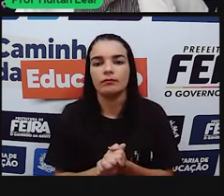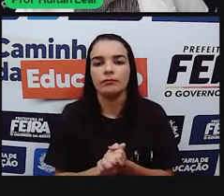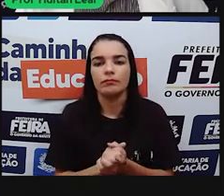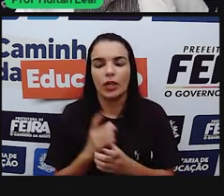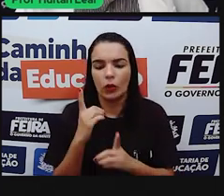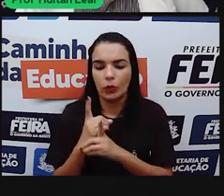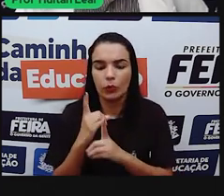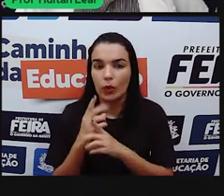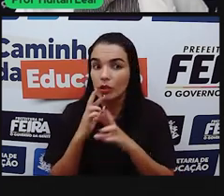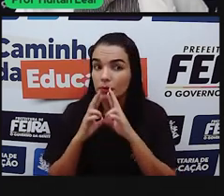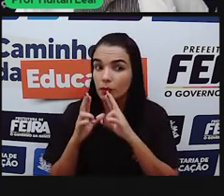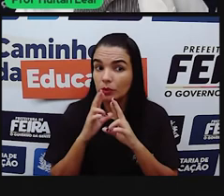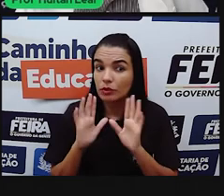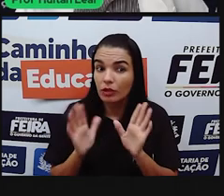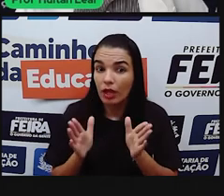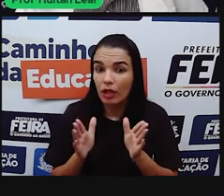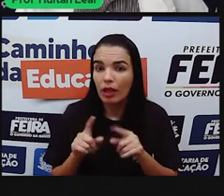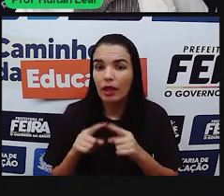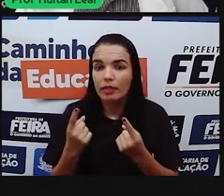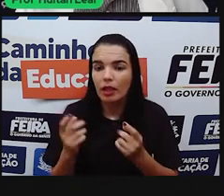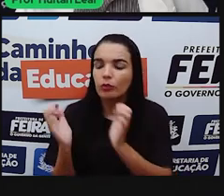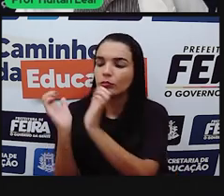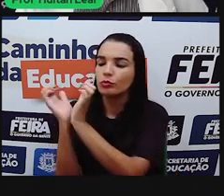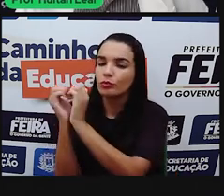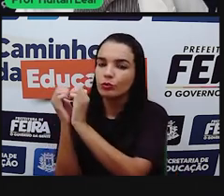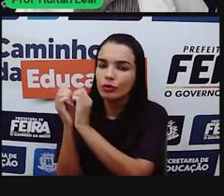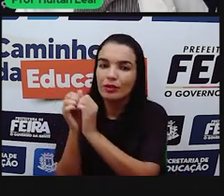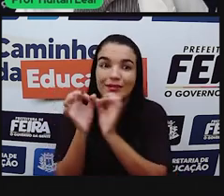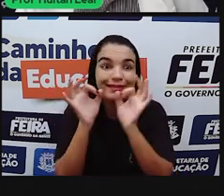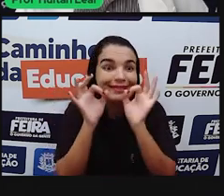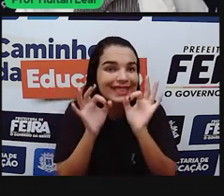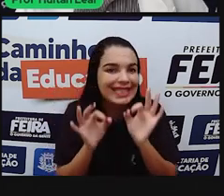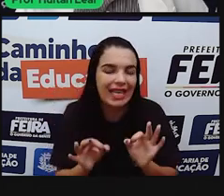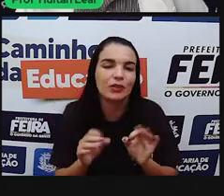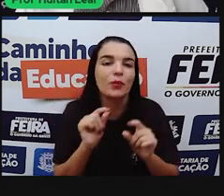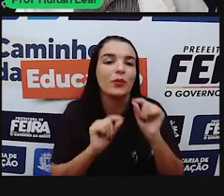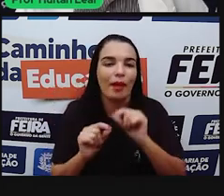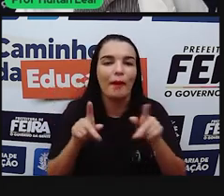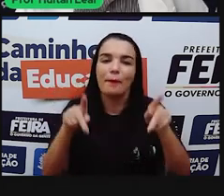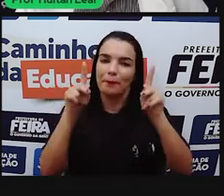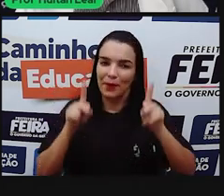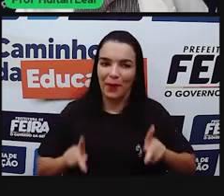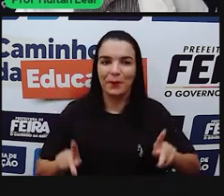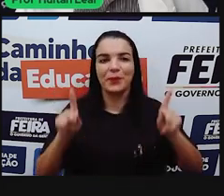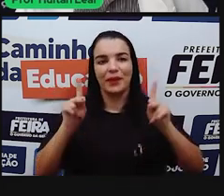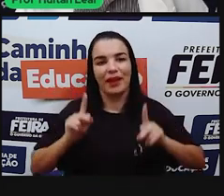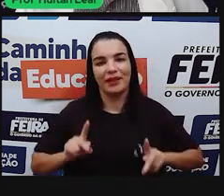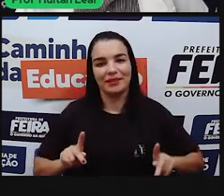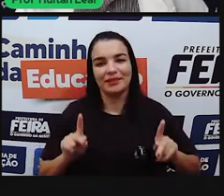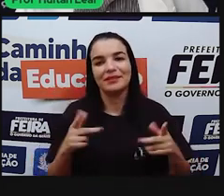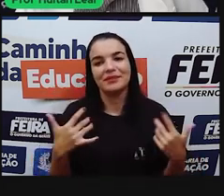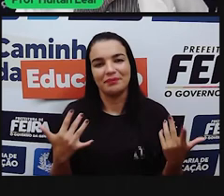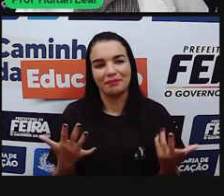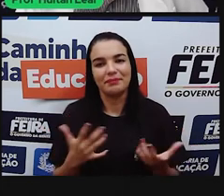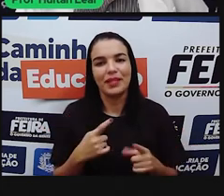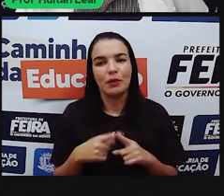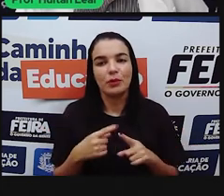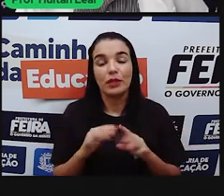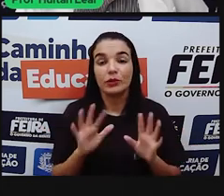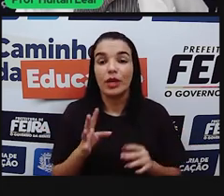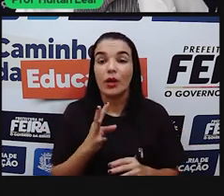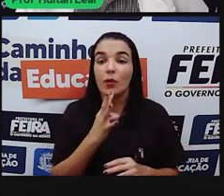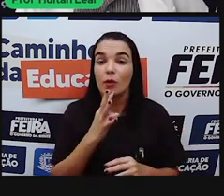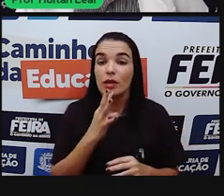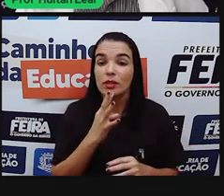resposta? Então, o gênero, com certeza, é um gênero popular. Todos